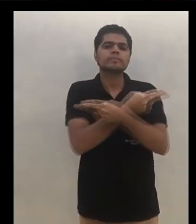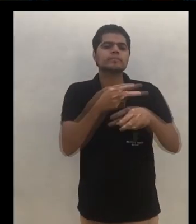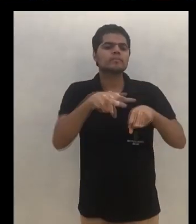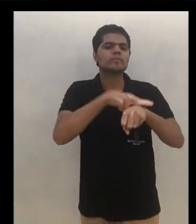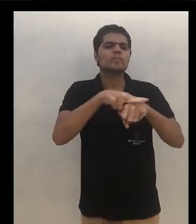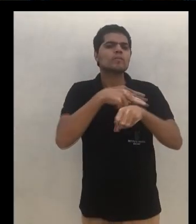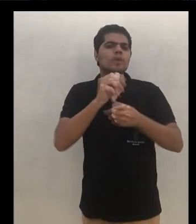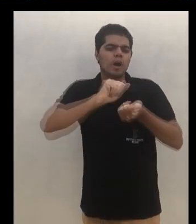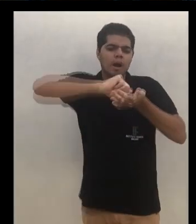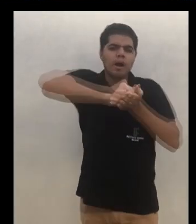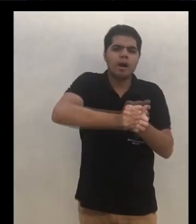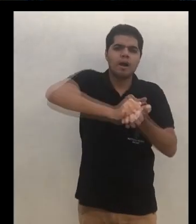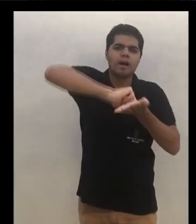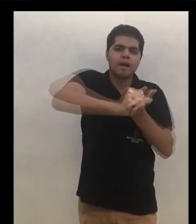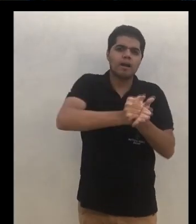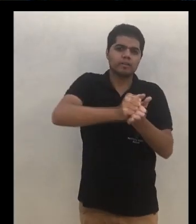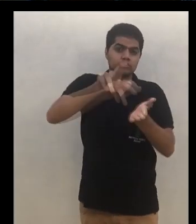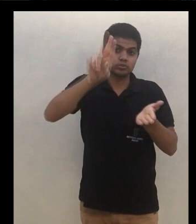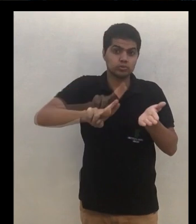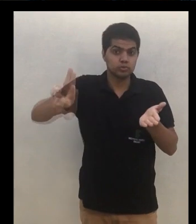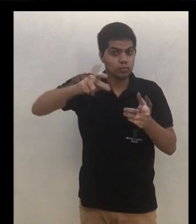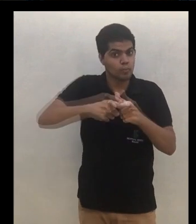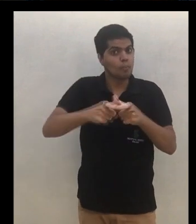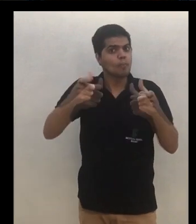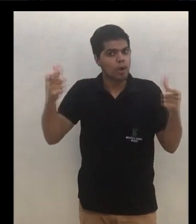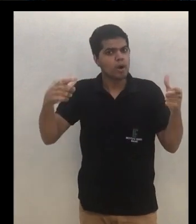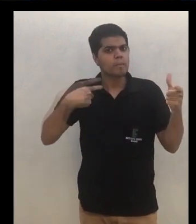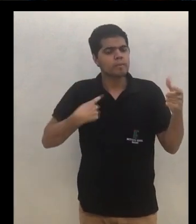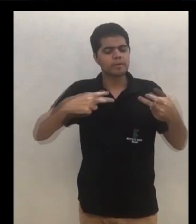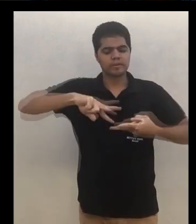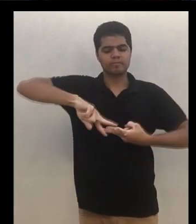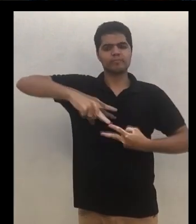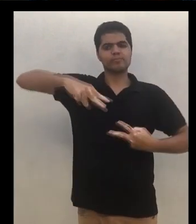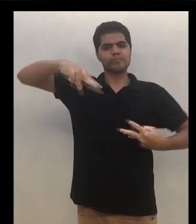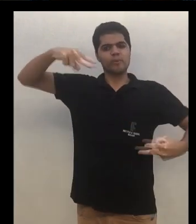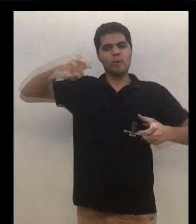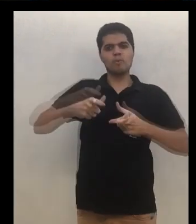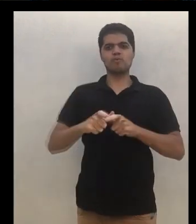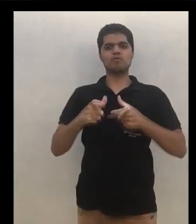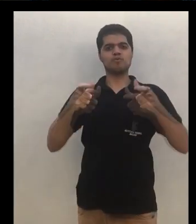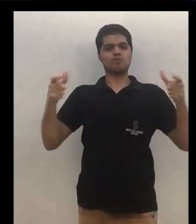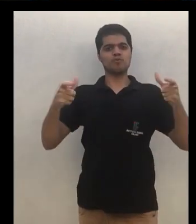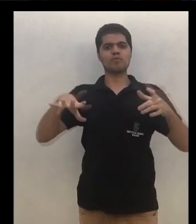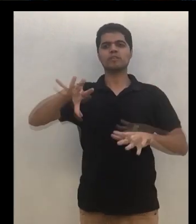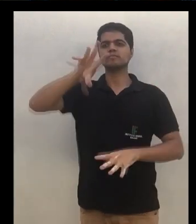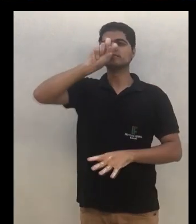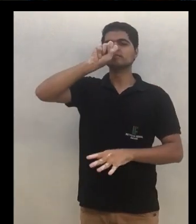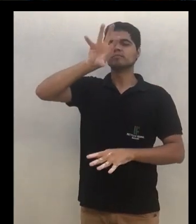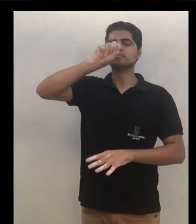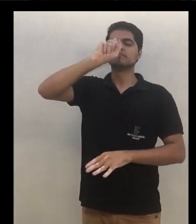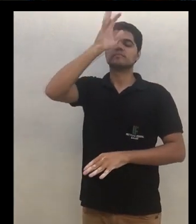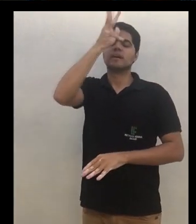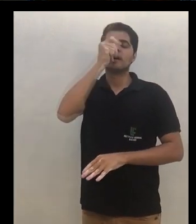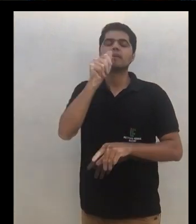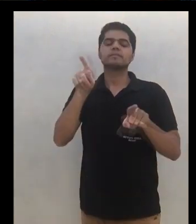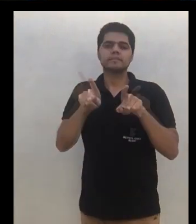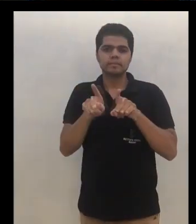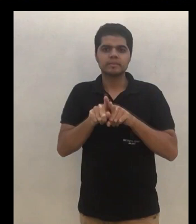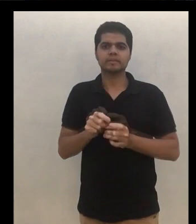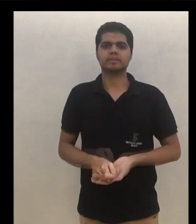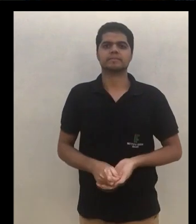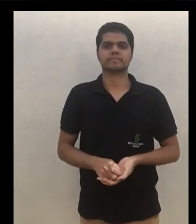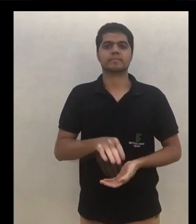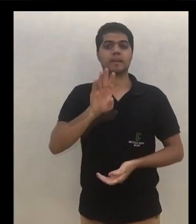porque ele é muito interessante para aumentar a imunidade do animal, né, para problemas respiratórios. A babosa,